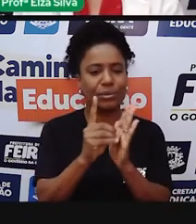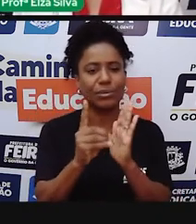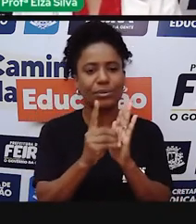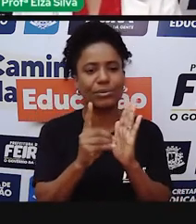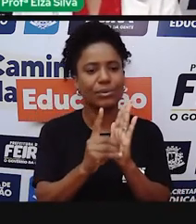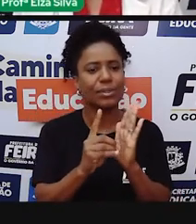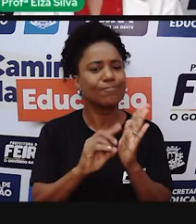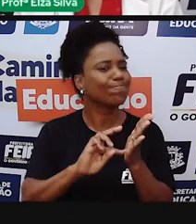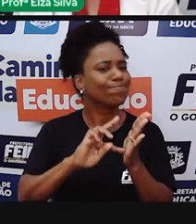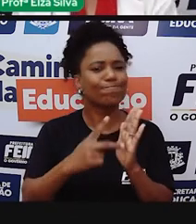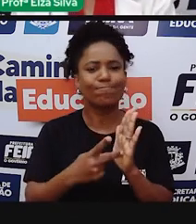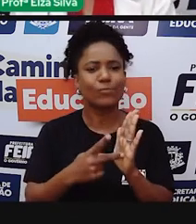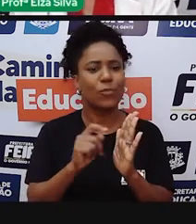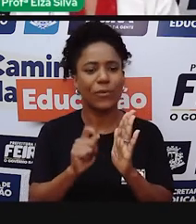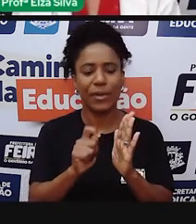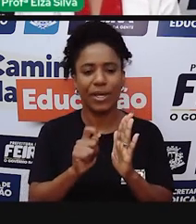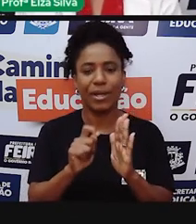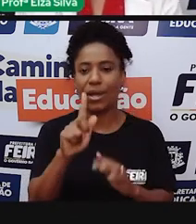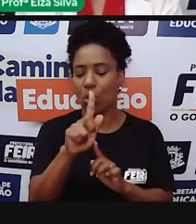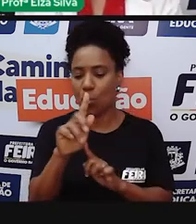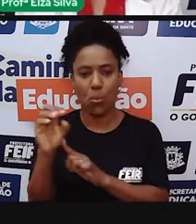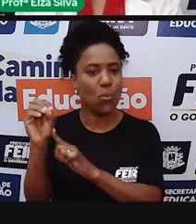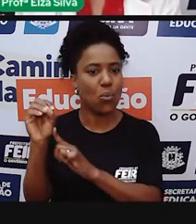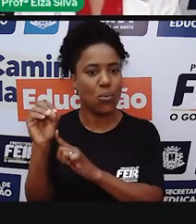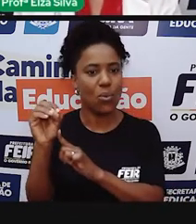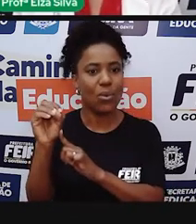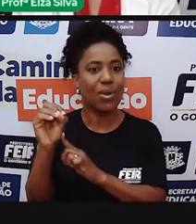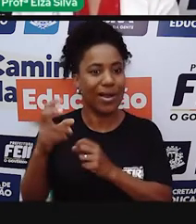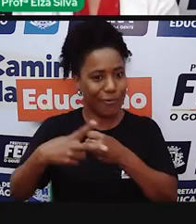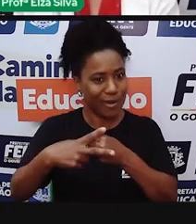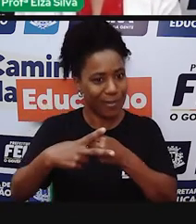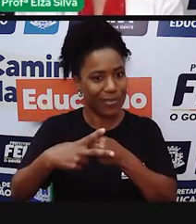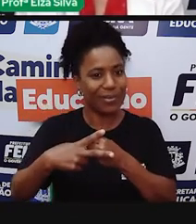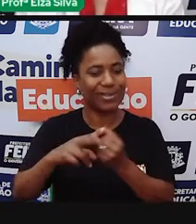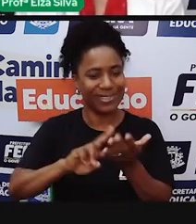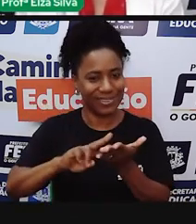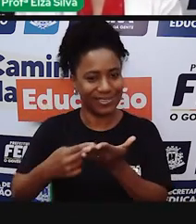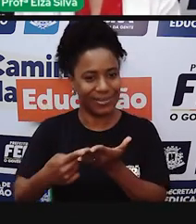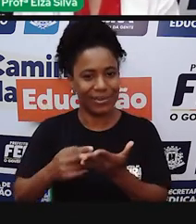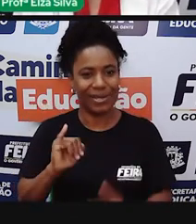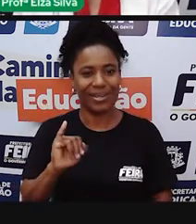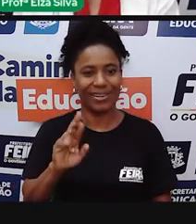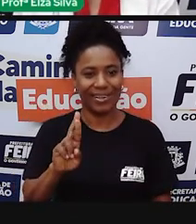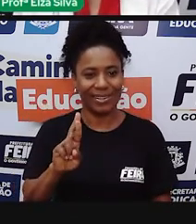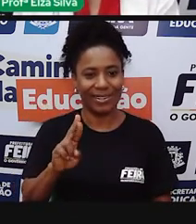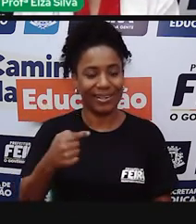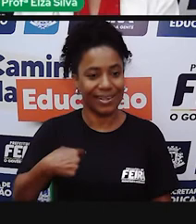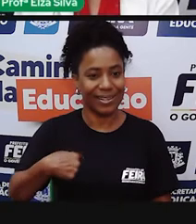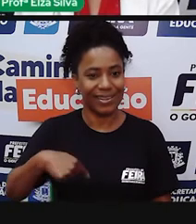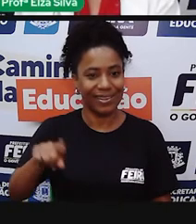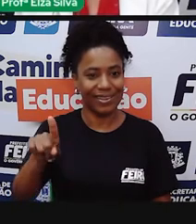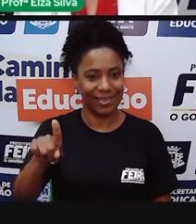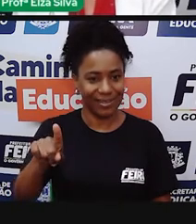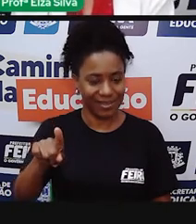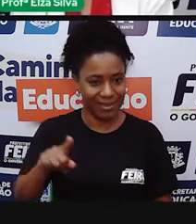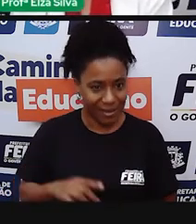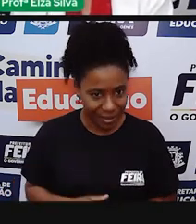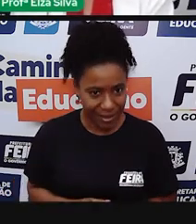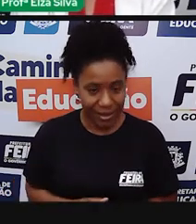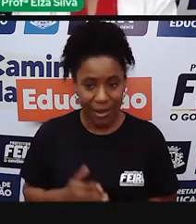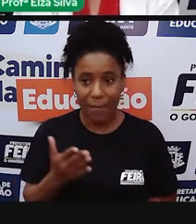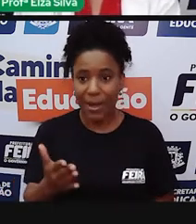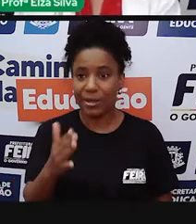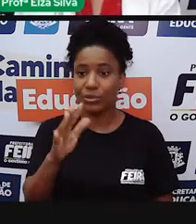verbo ir. Porém, nesta situação, nós vamos utilizar o to go para nos